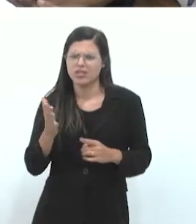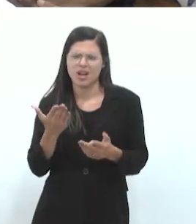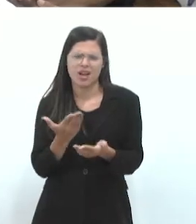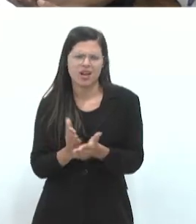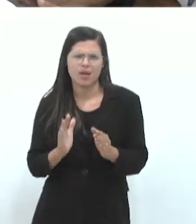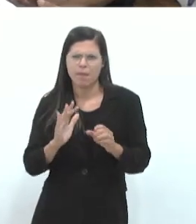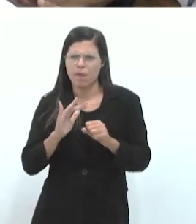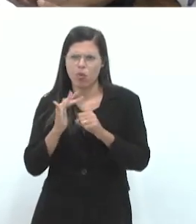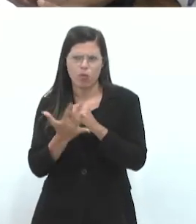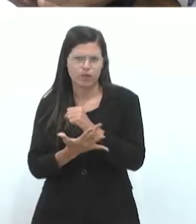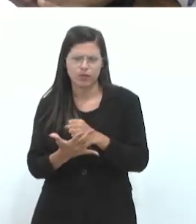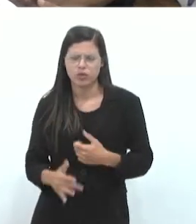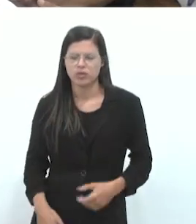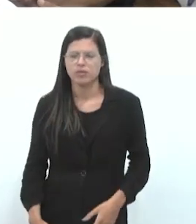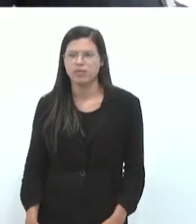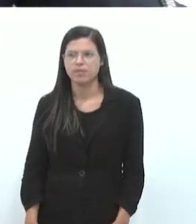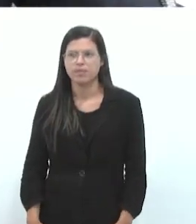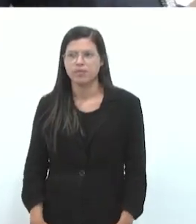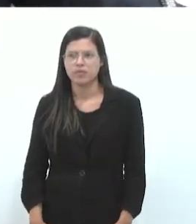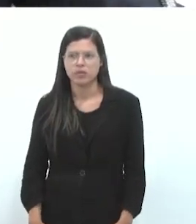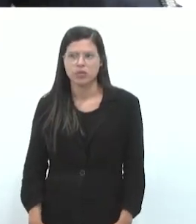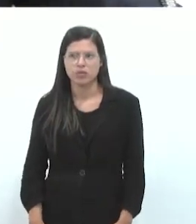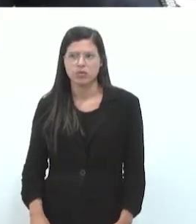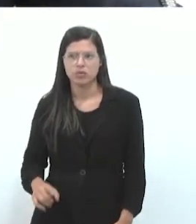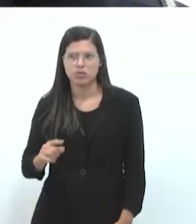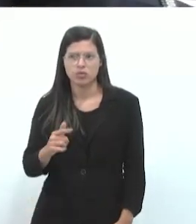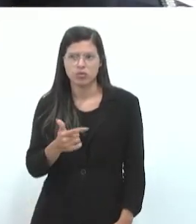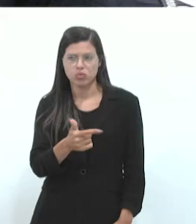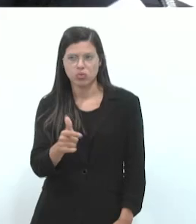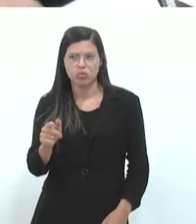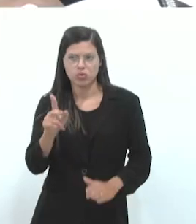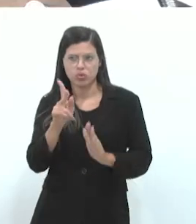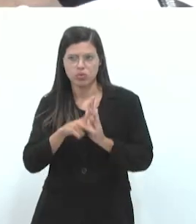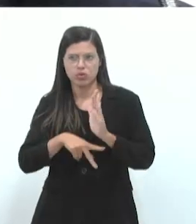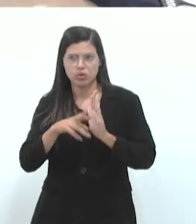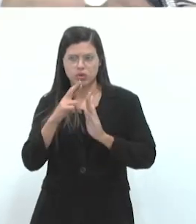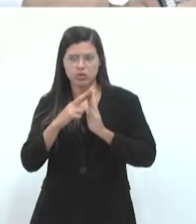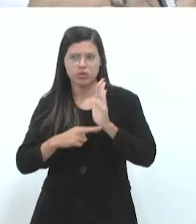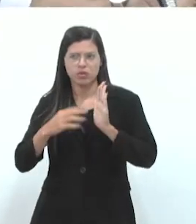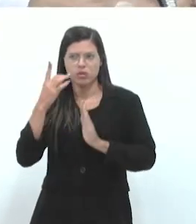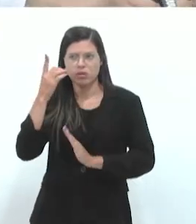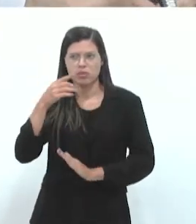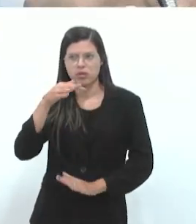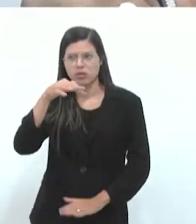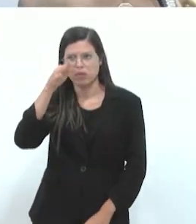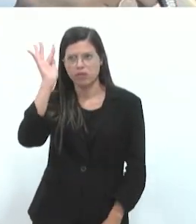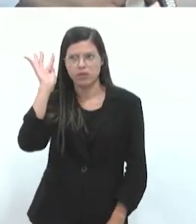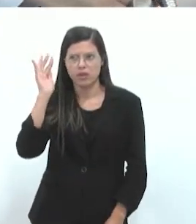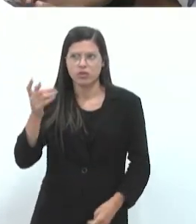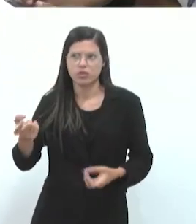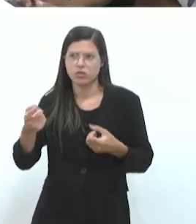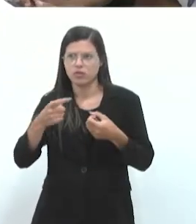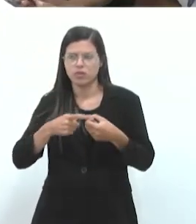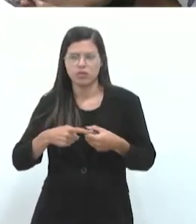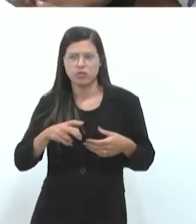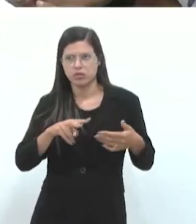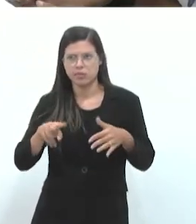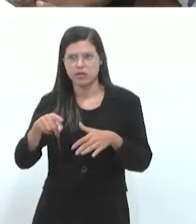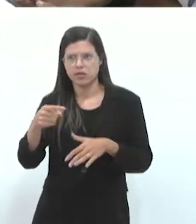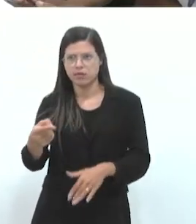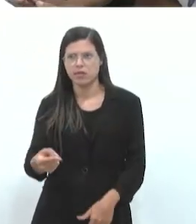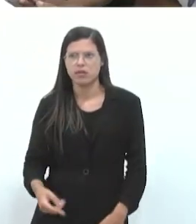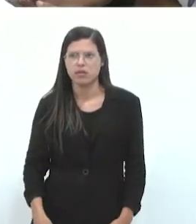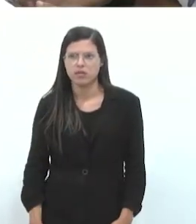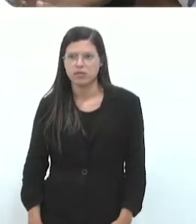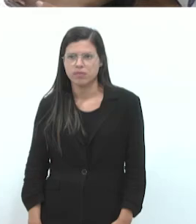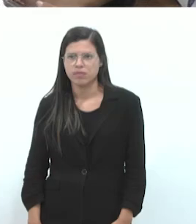Exatamente. Enfim, os próximos projetos são de relatoria do deputado Fred. A gente retoma na O próxima. objetivo do projeto da deputada Zeidan é justamente tirar a